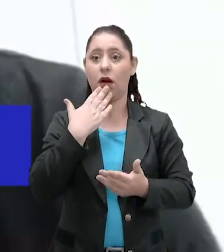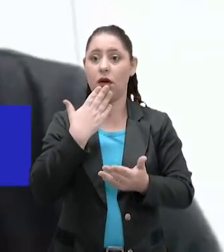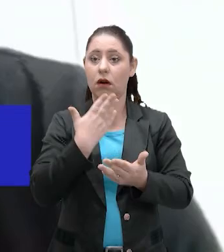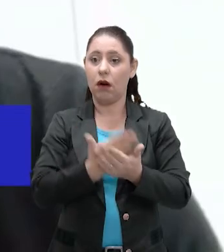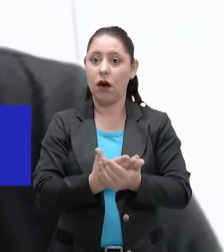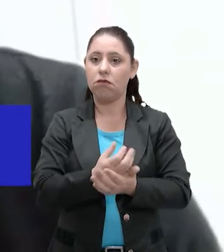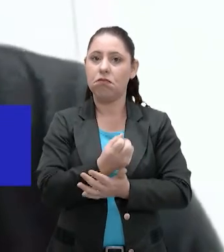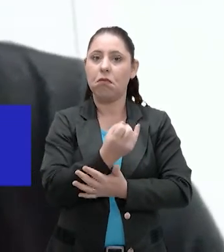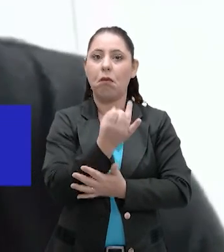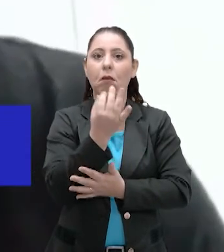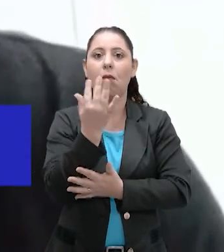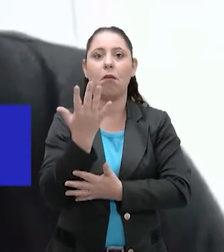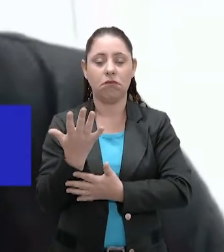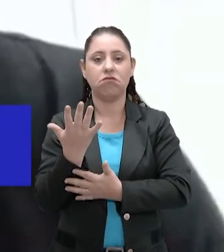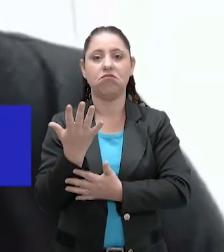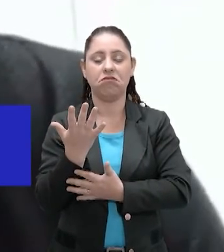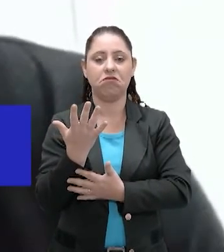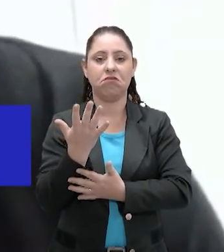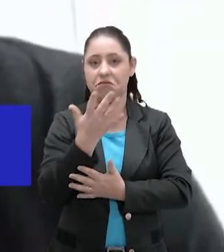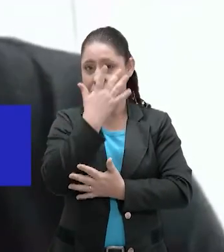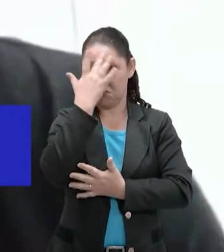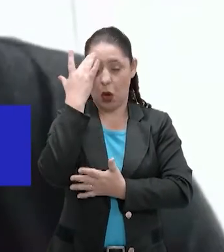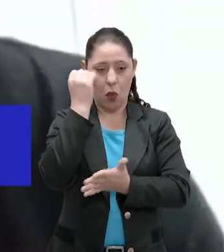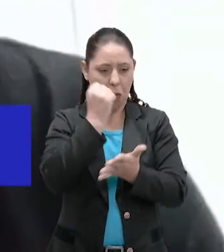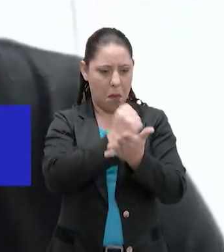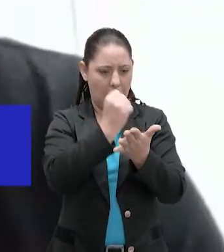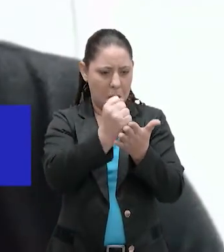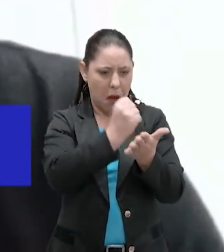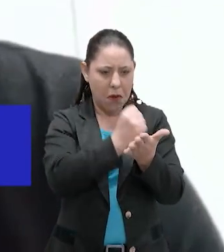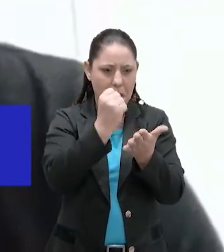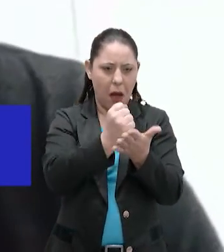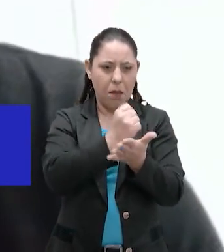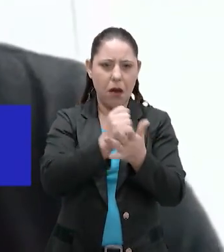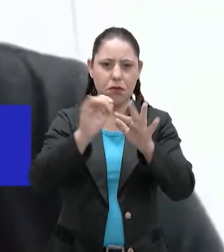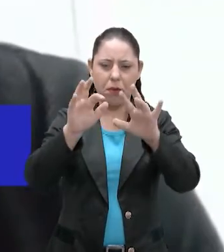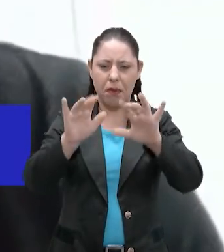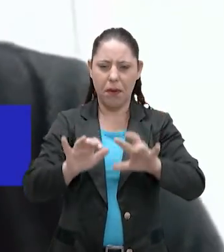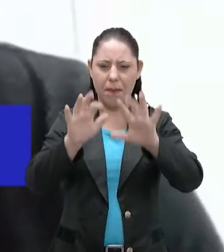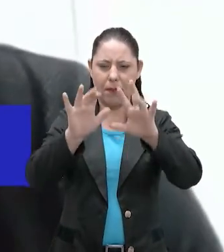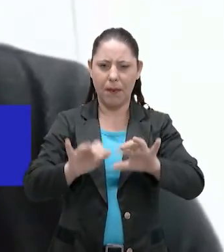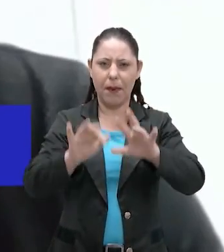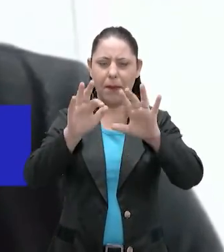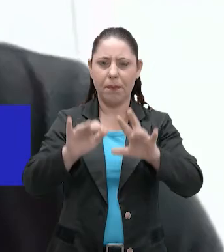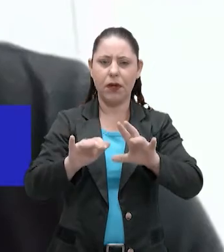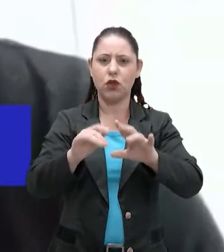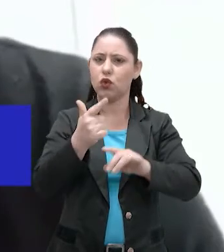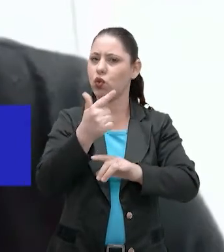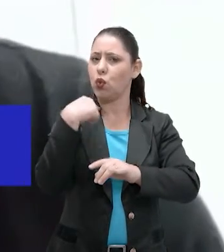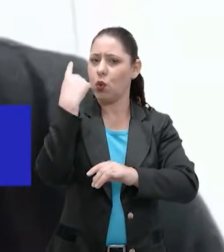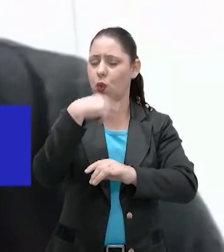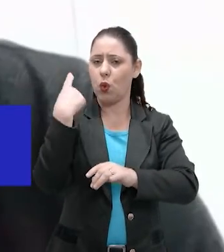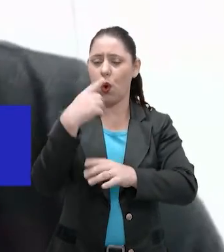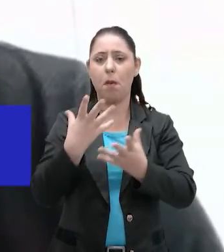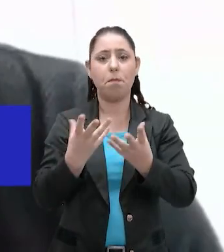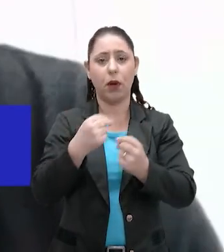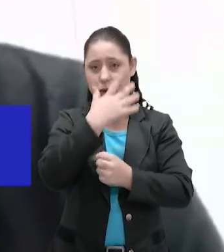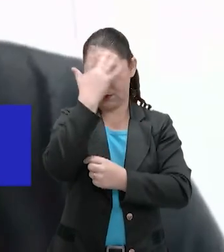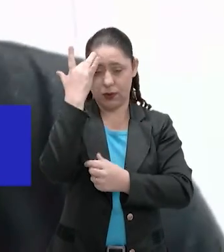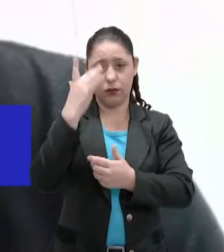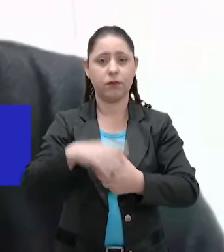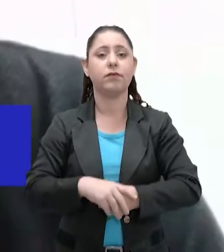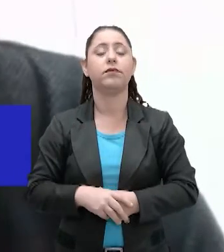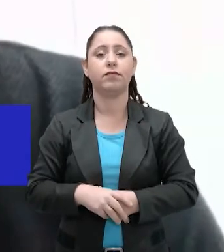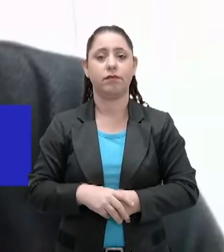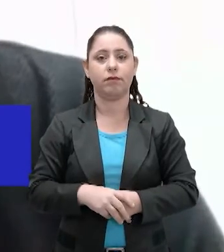bastante impressionado com o número de pessoas inscritas, né, milhares em apenas 2 horas,